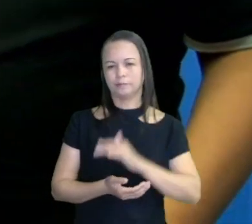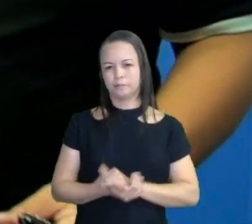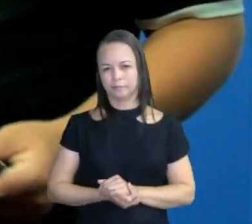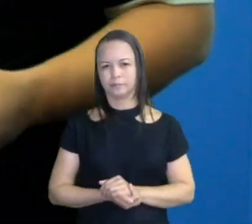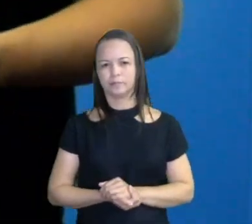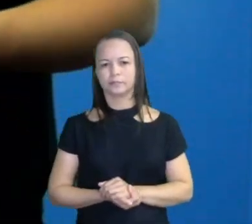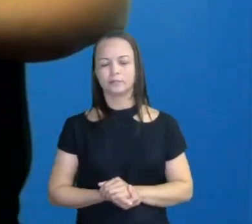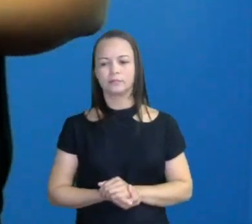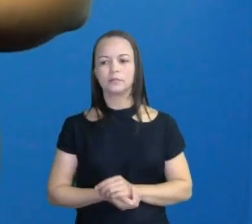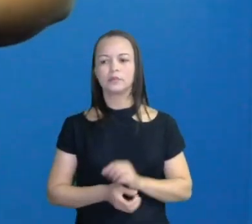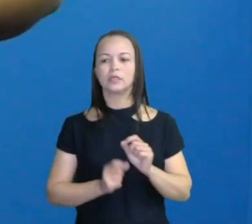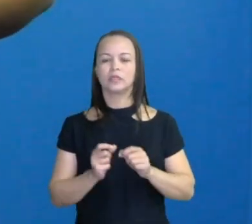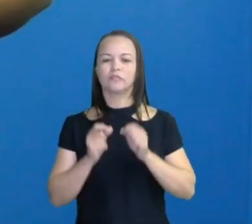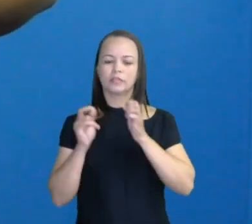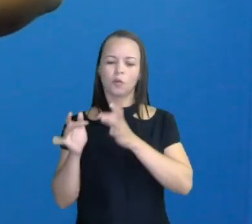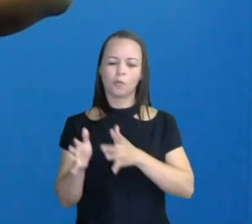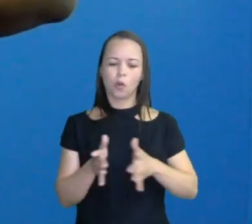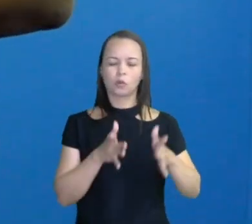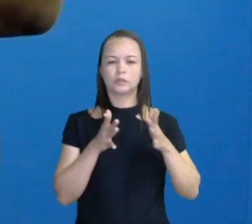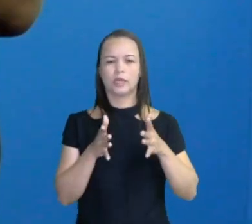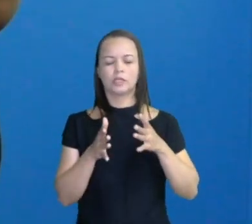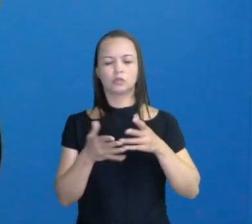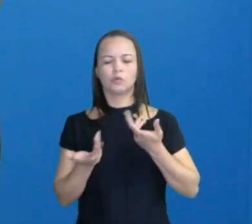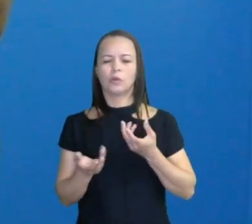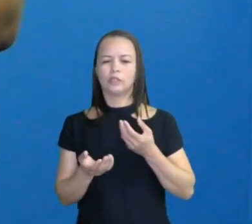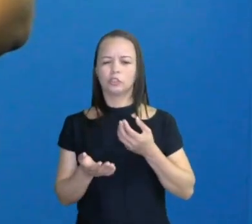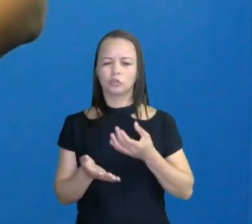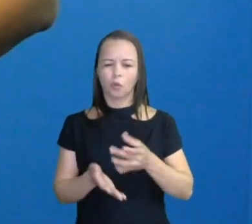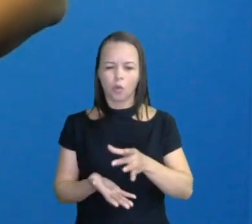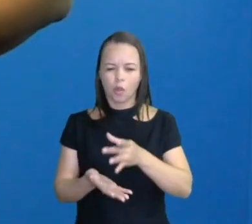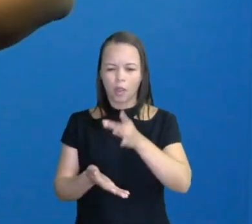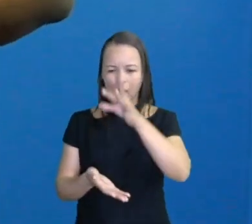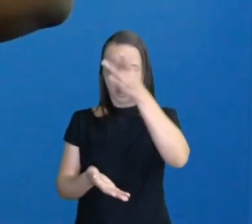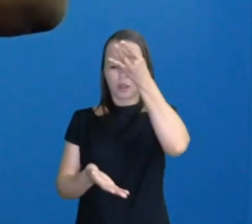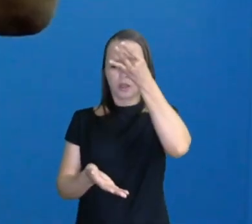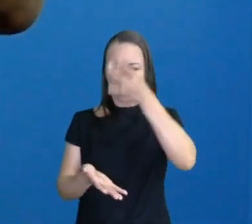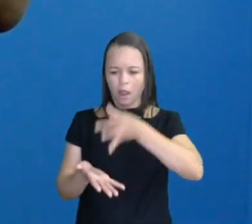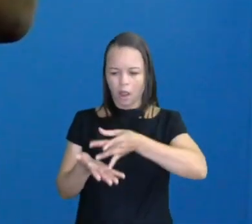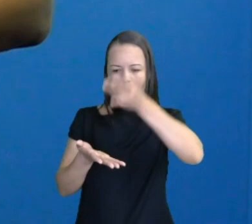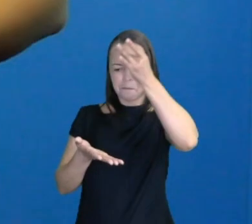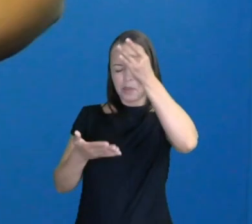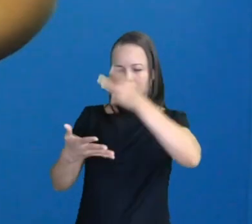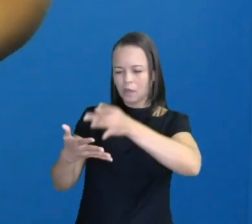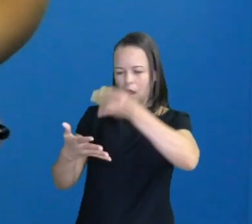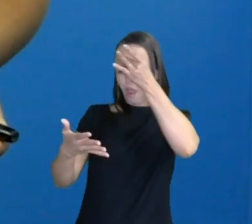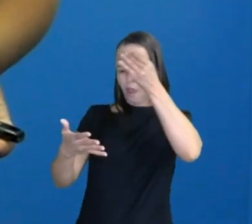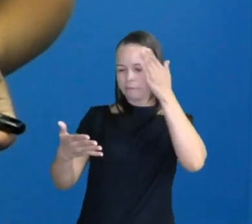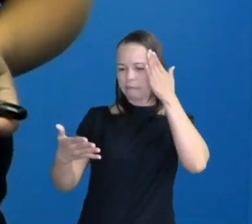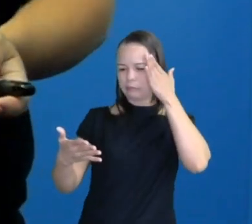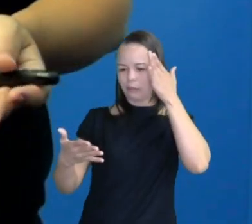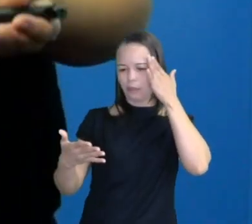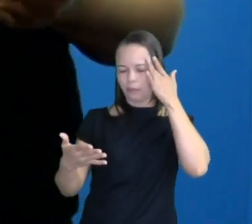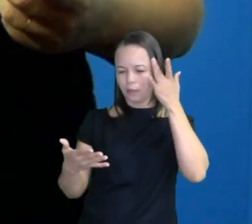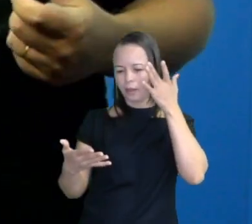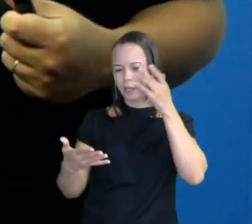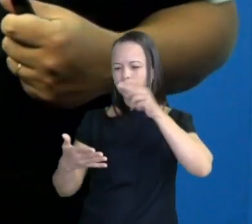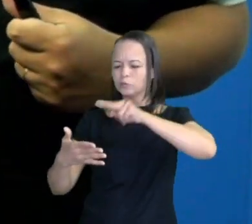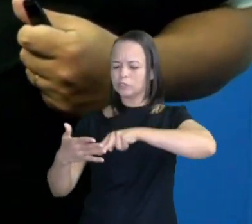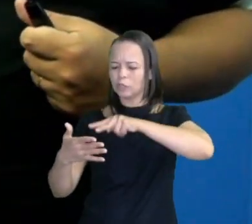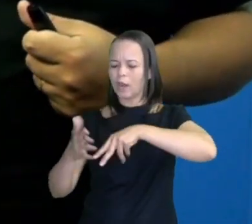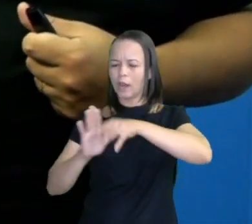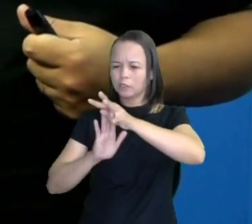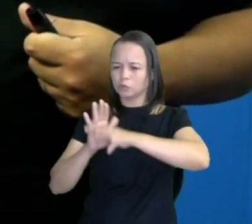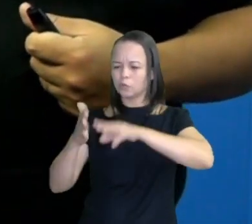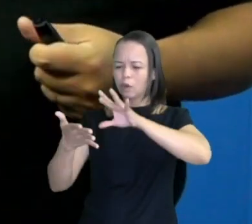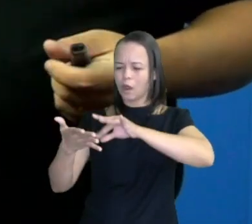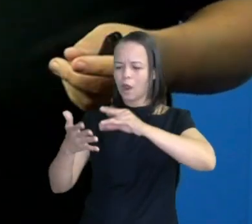vai ser o processo ao qual eu estou captando, estou entendendo a temática do que está sendo me